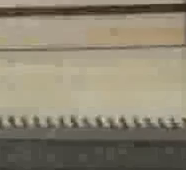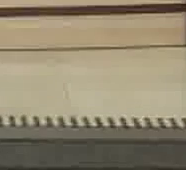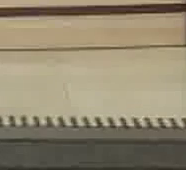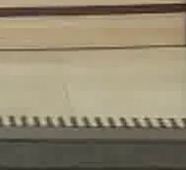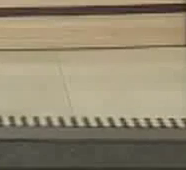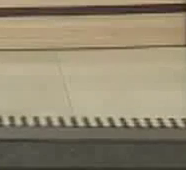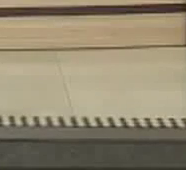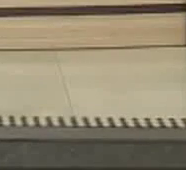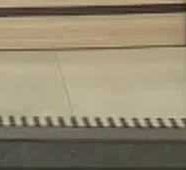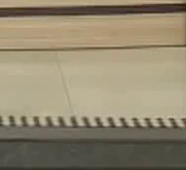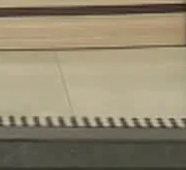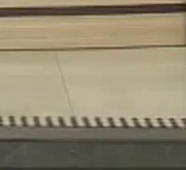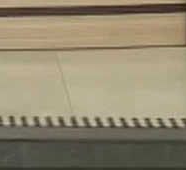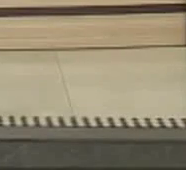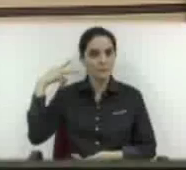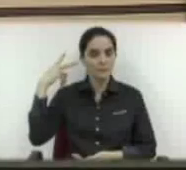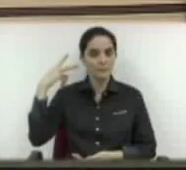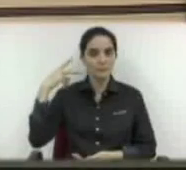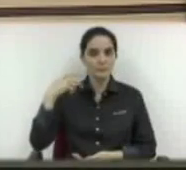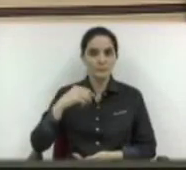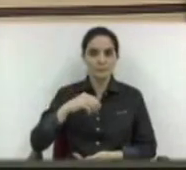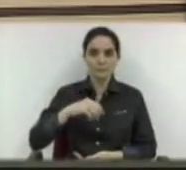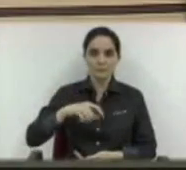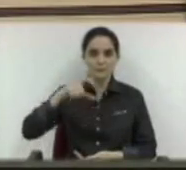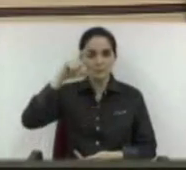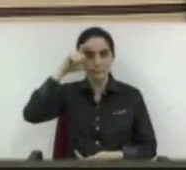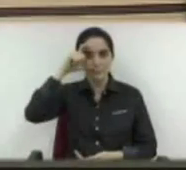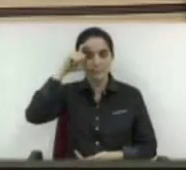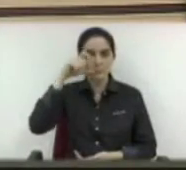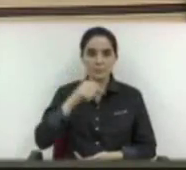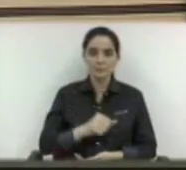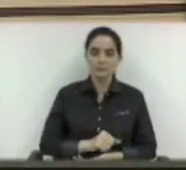De ordem do nobre vereador José Farid Zaine.